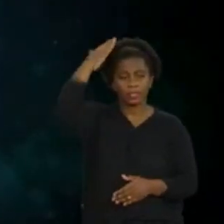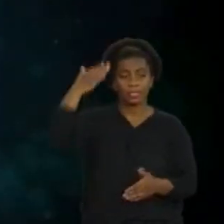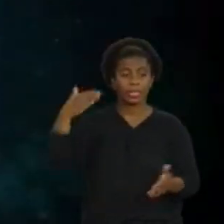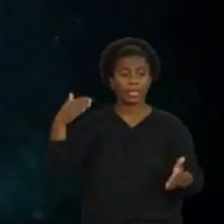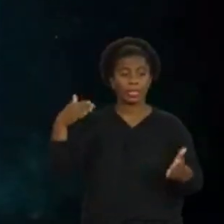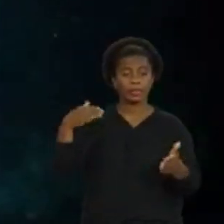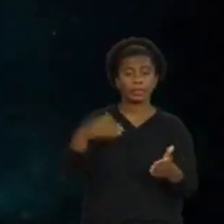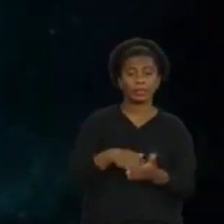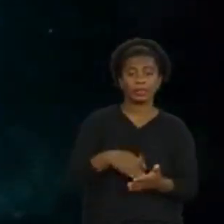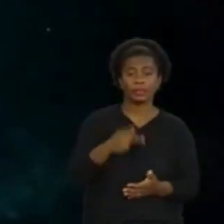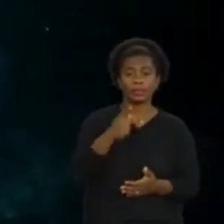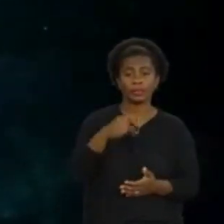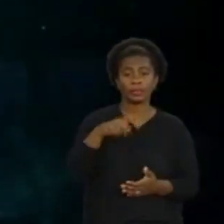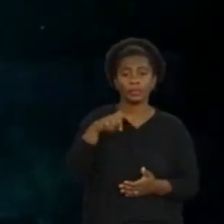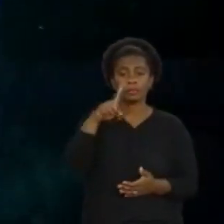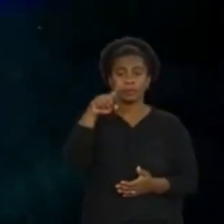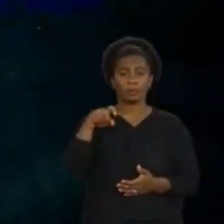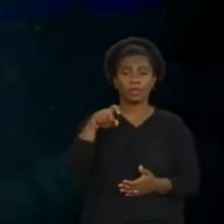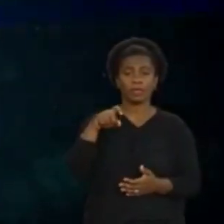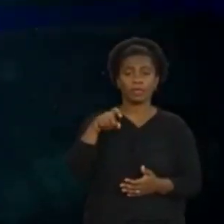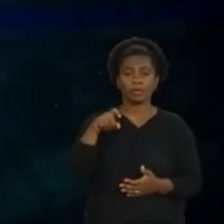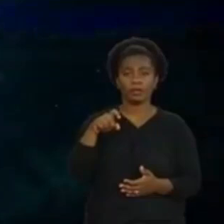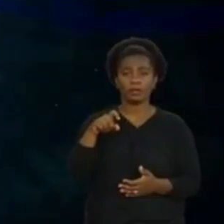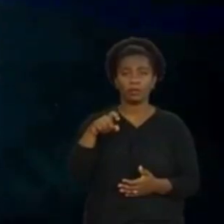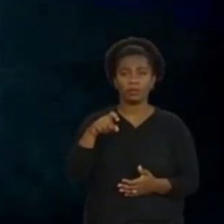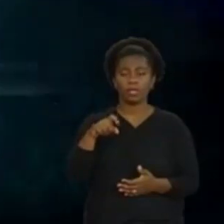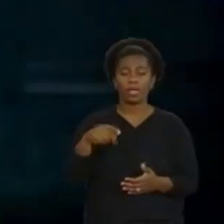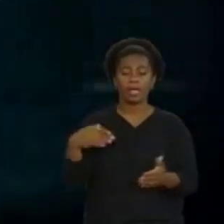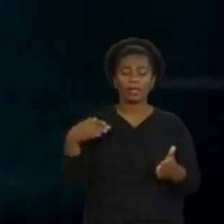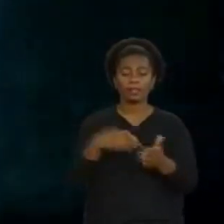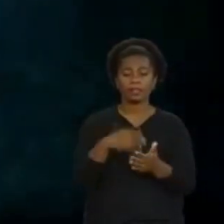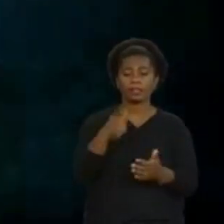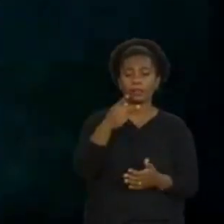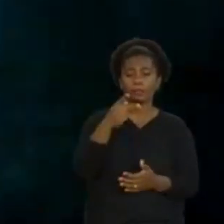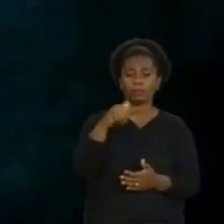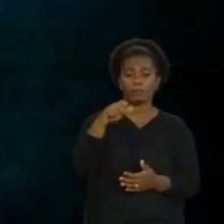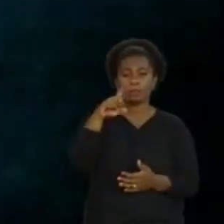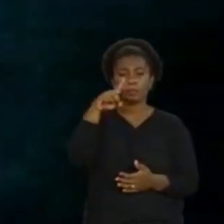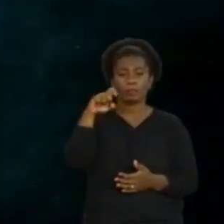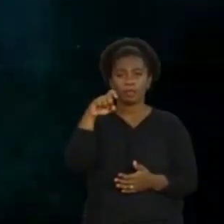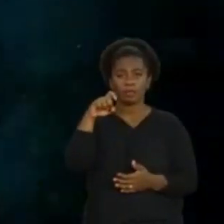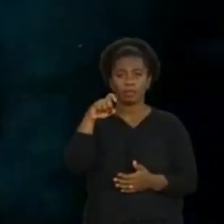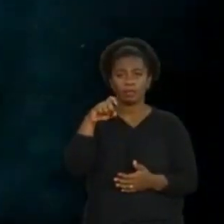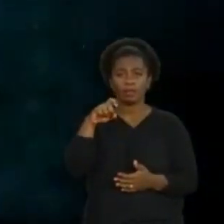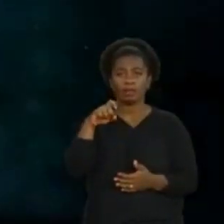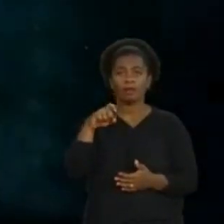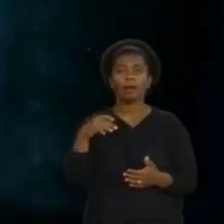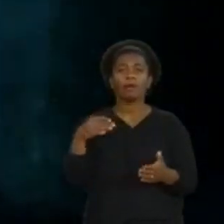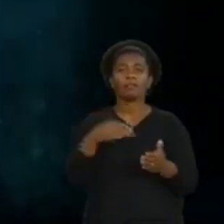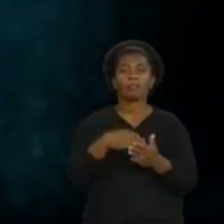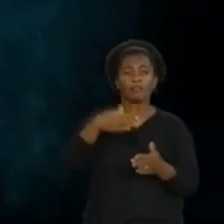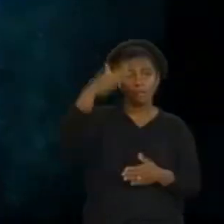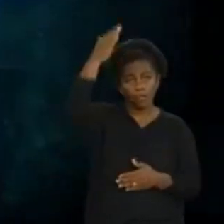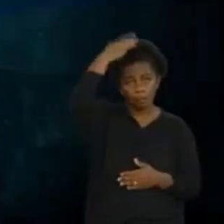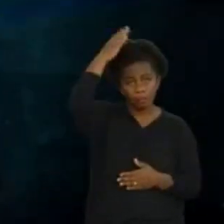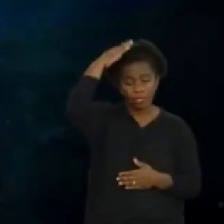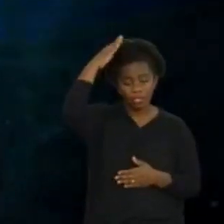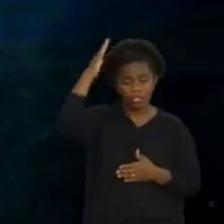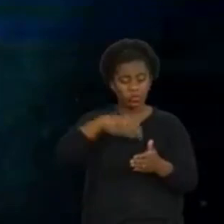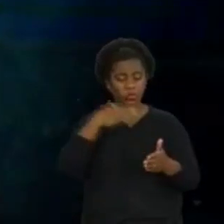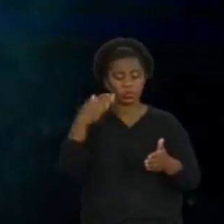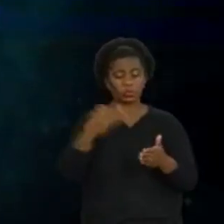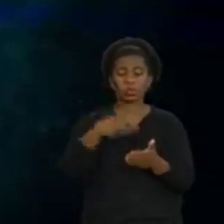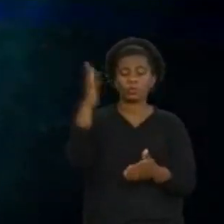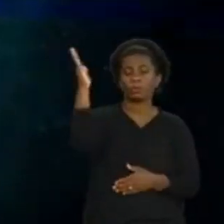a planta dos meus pés, da planta dos meus pés, ao alto da minha cabeça, diga: todo